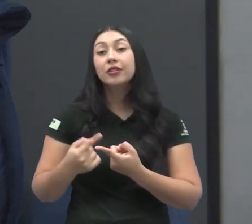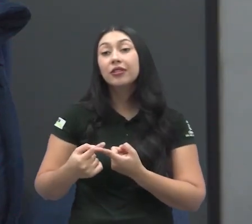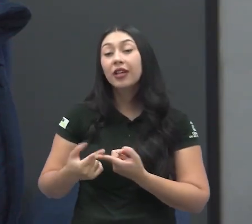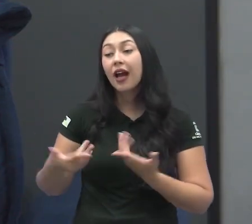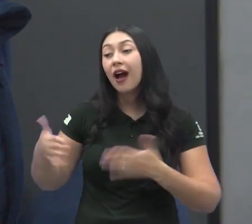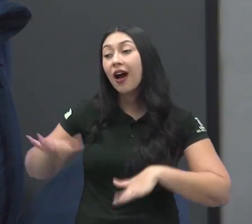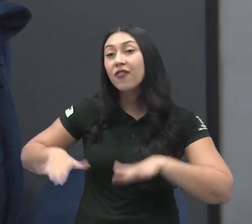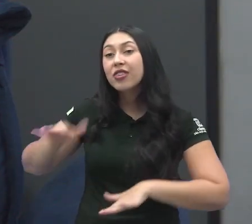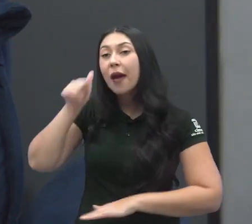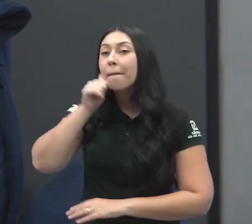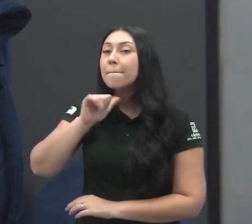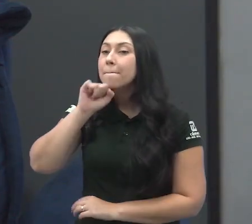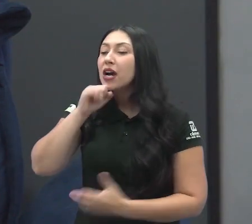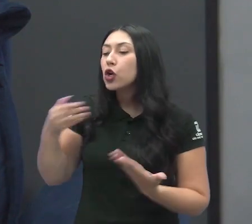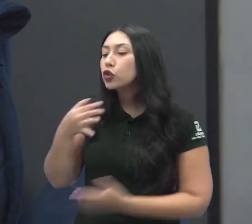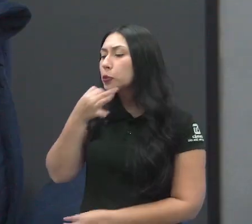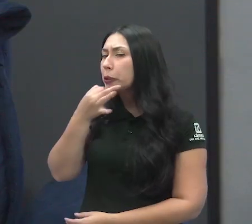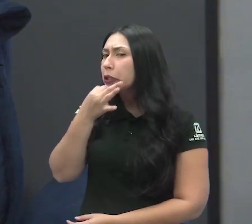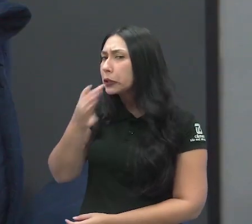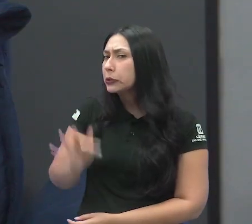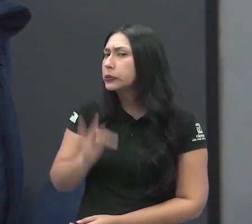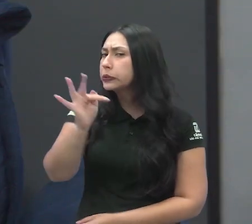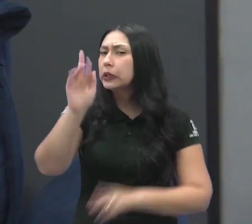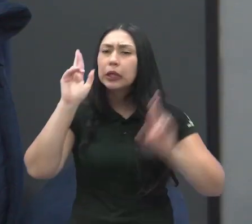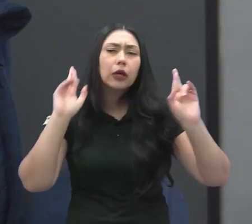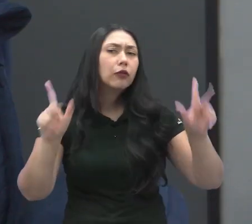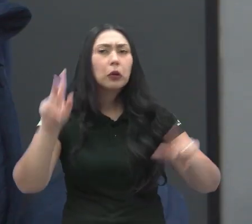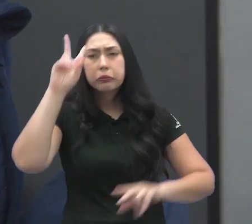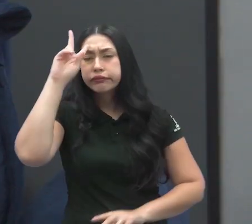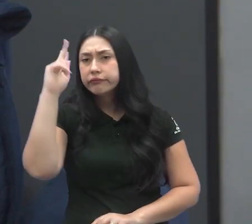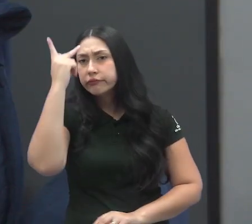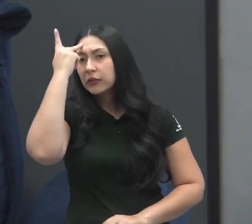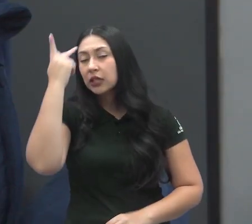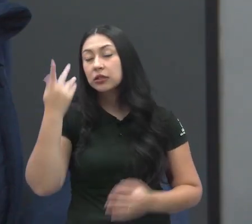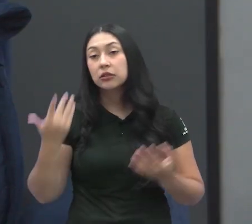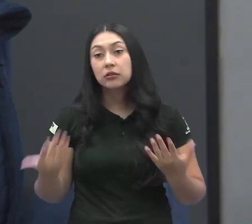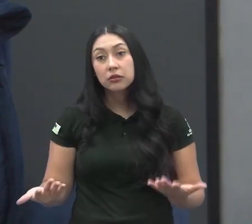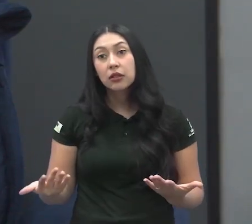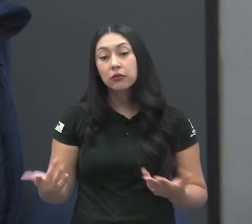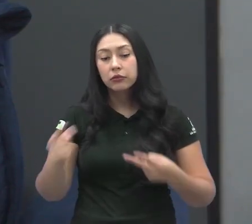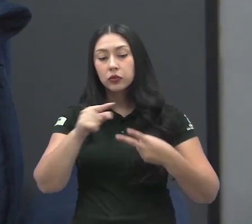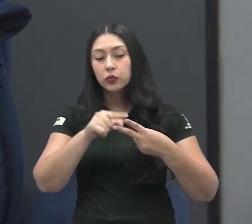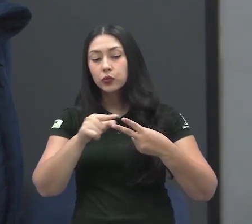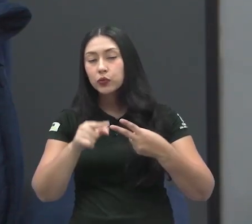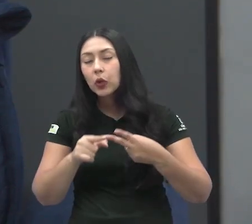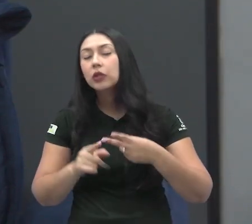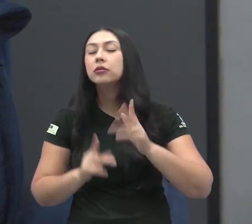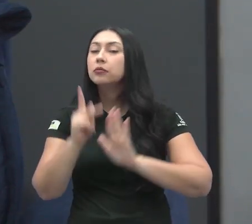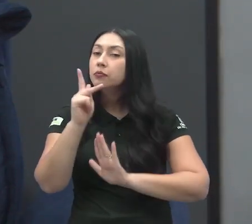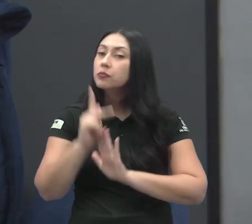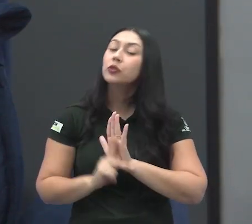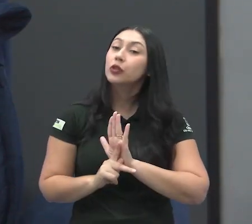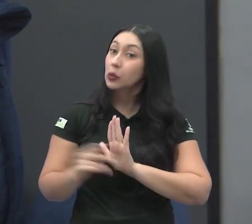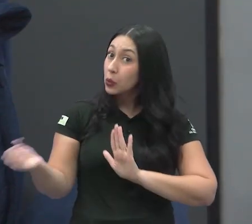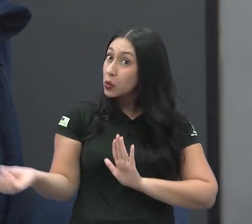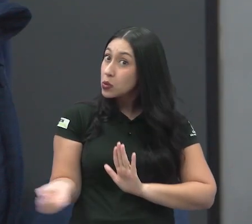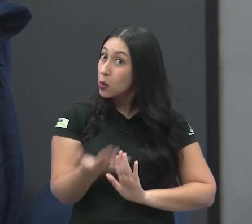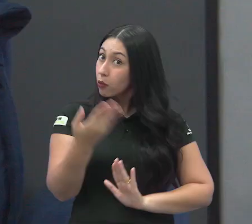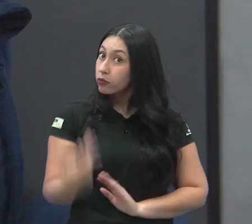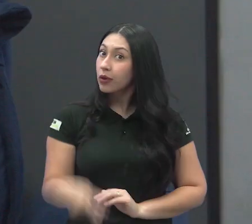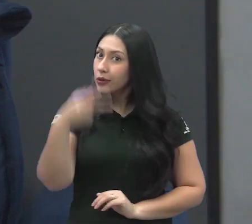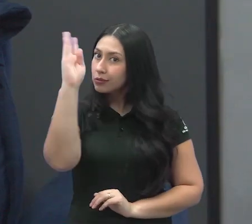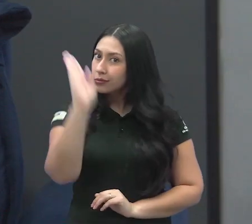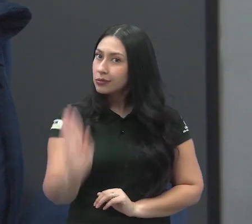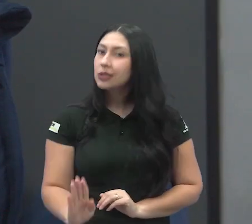o que a mãe pensa hoje, daqui a 10 anos, ela vai estar pensando diferente, né? Sim. Então, eu achei 2 projetos inéditos